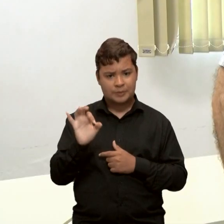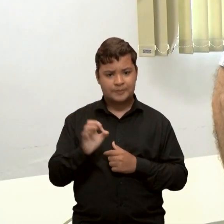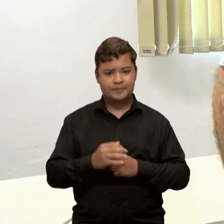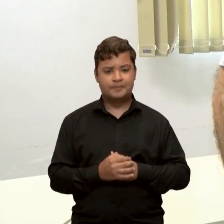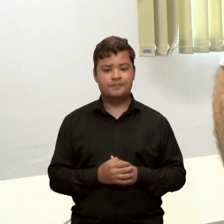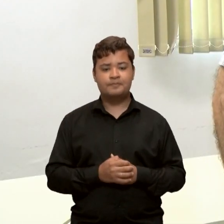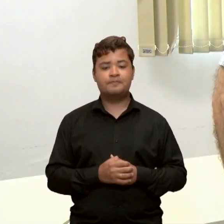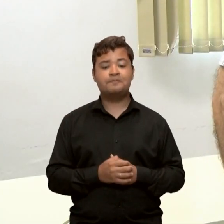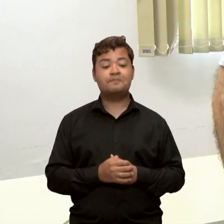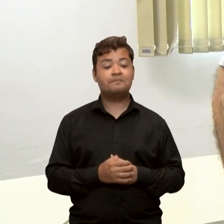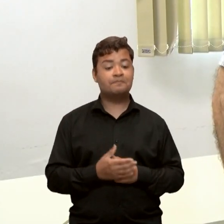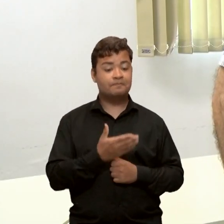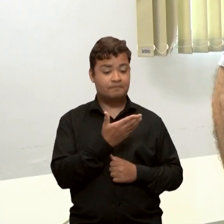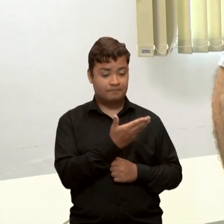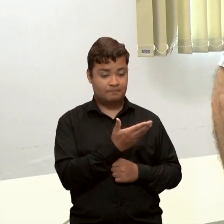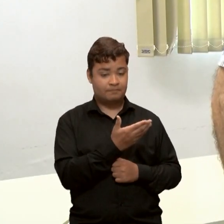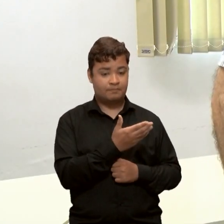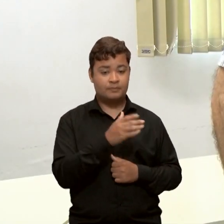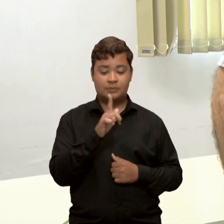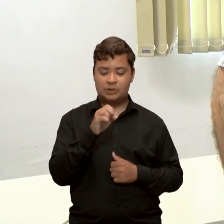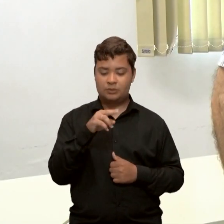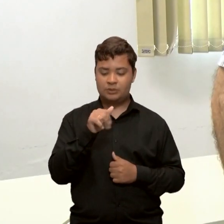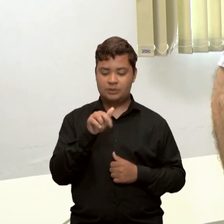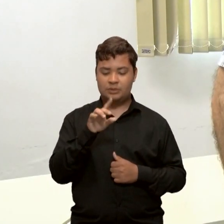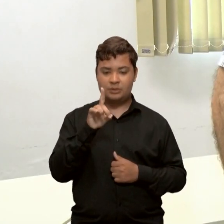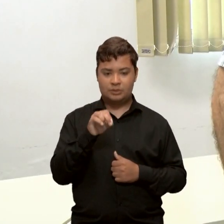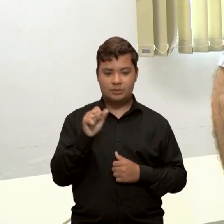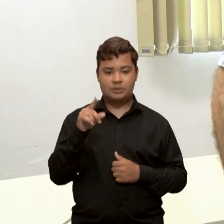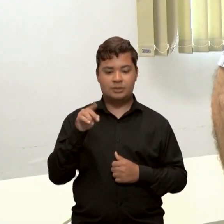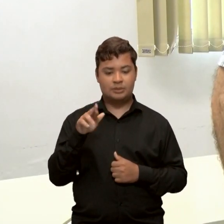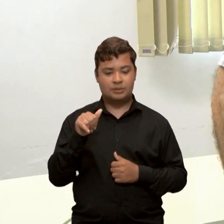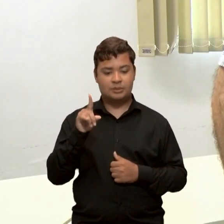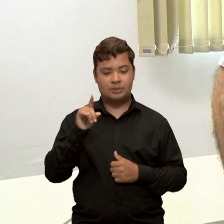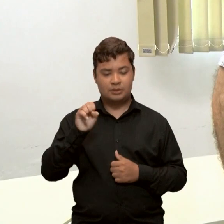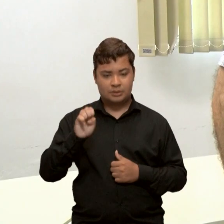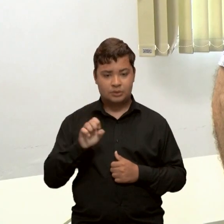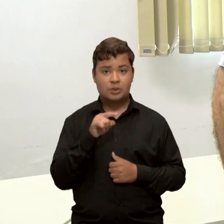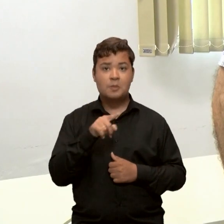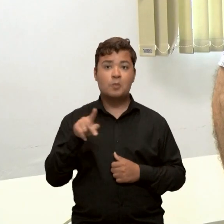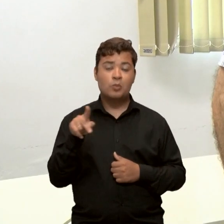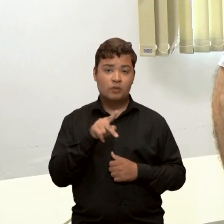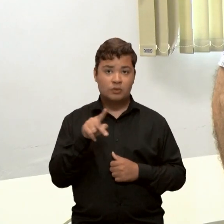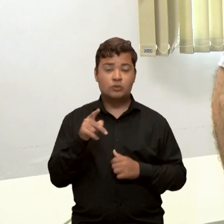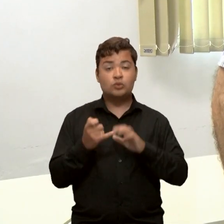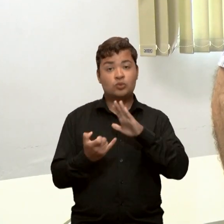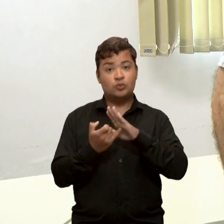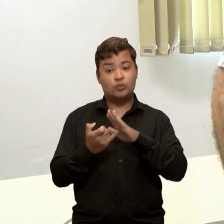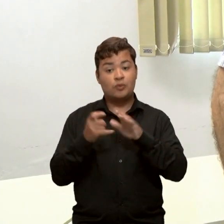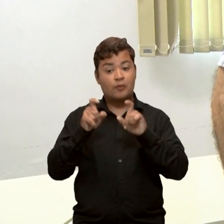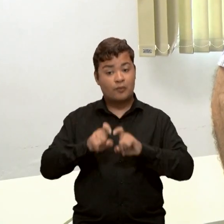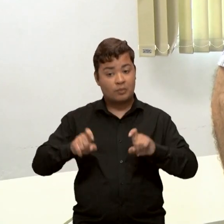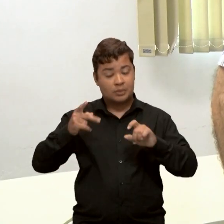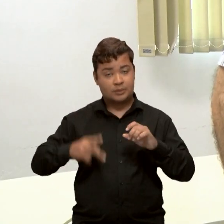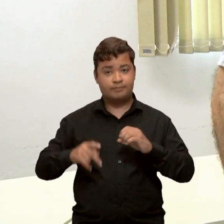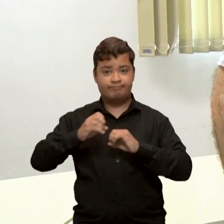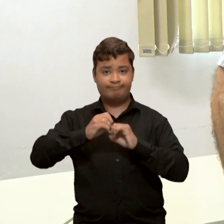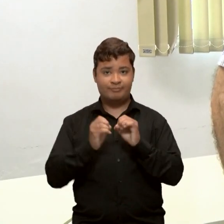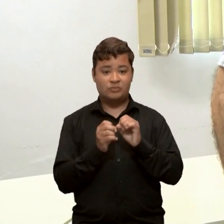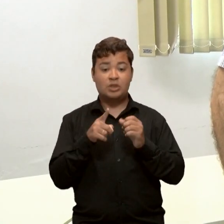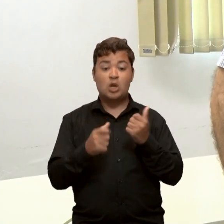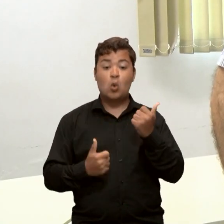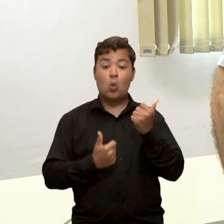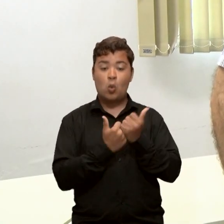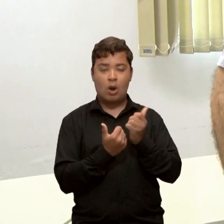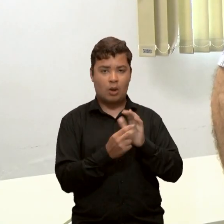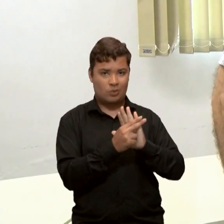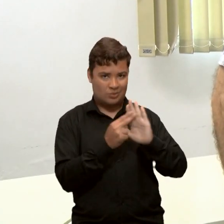Agora a gente conversa com o Leonardo Andrade, ele que é professor do Instituto de Informática da UFG, é coautor do artigo e